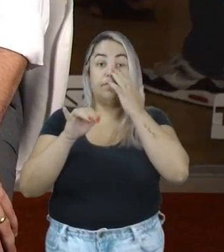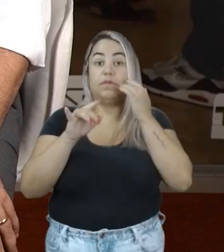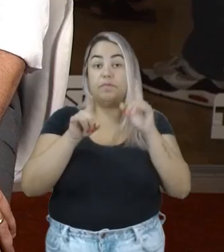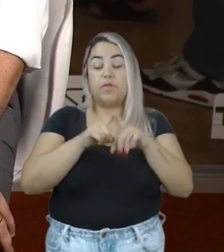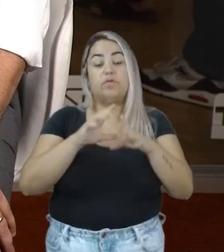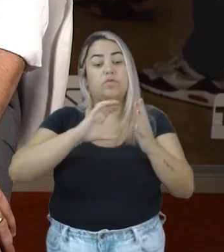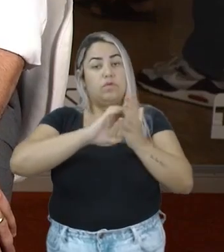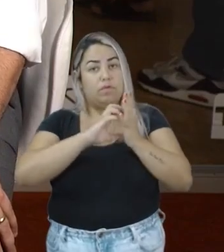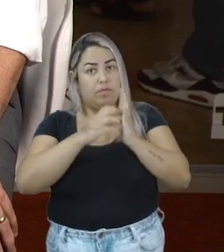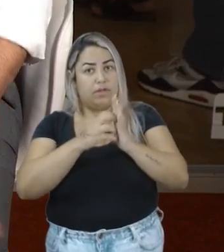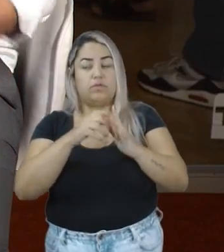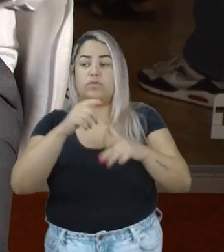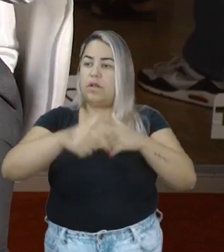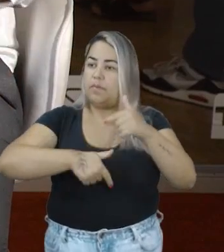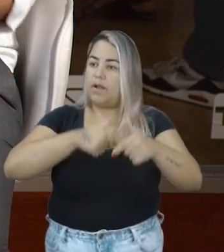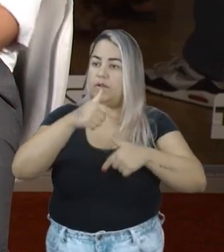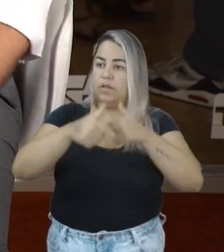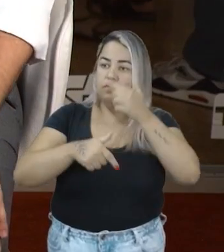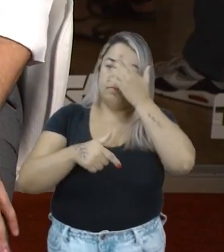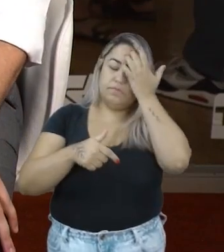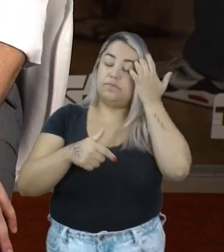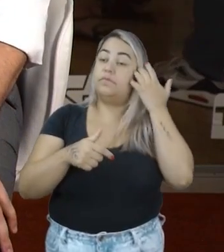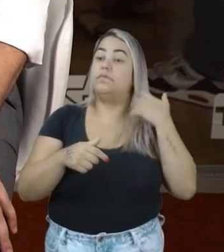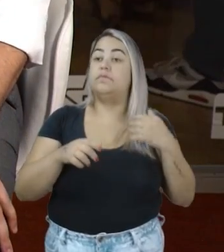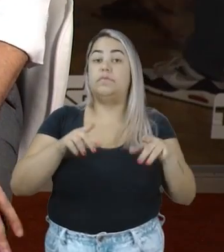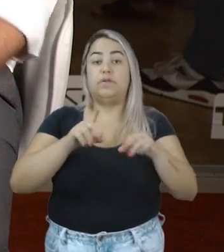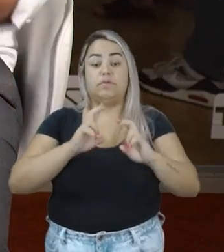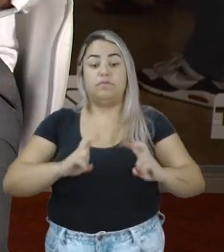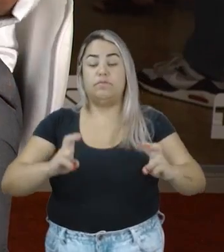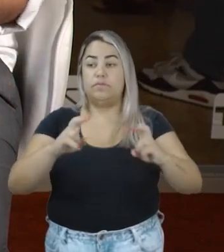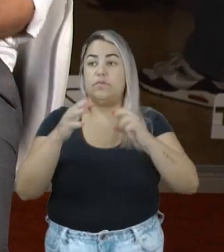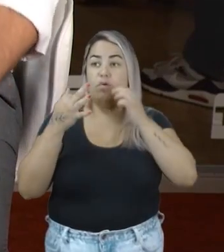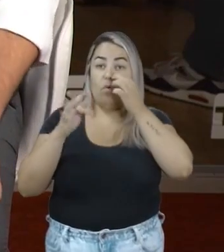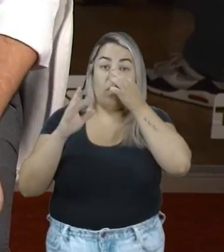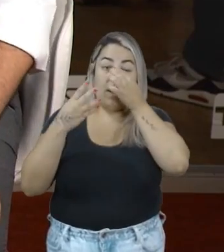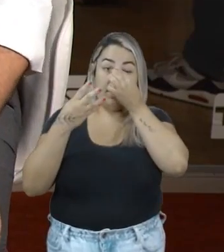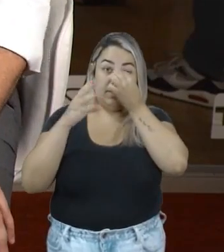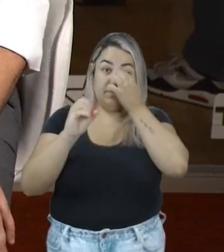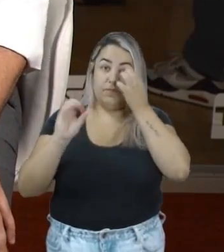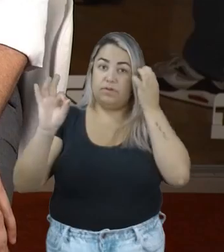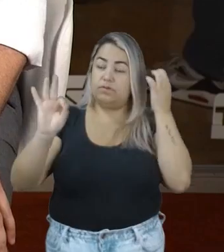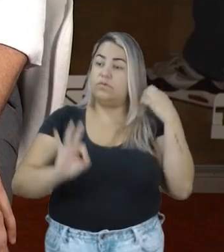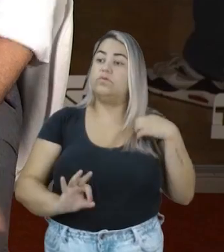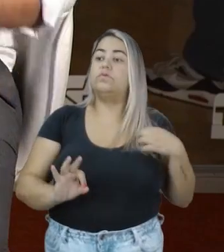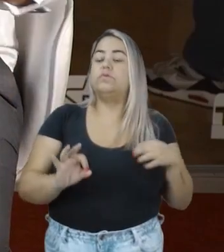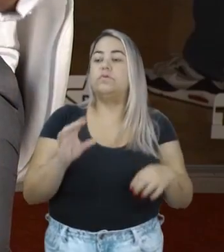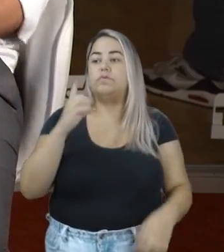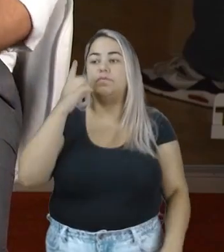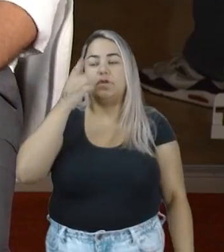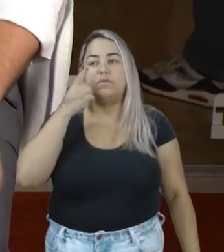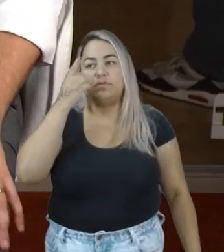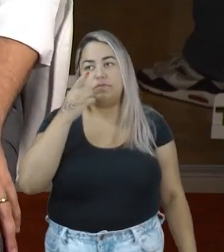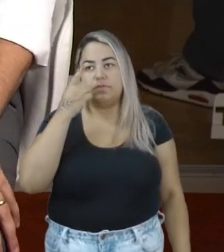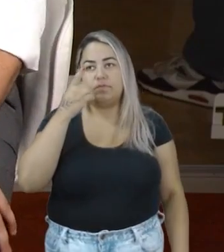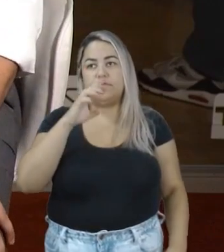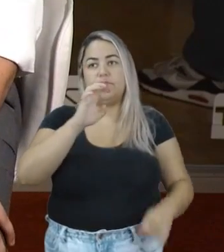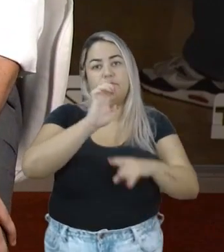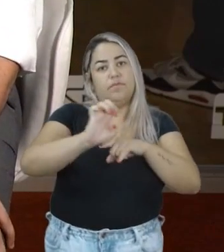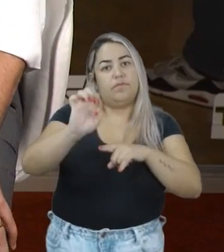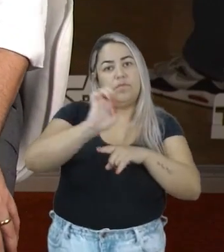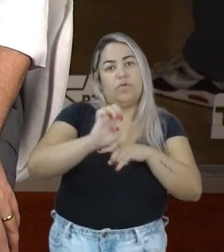Partido dos Trabalhadores. É quem tem a maior bancada federal do PT, 40% dos deputados do Piauí, a maior bancada